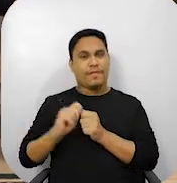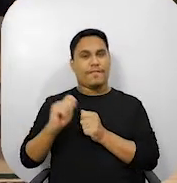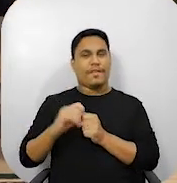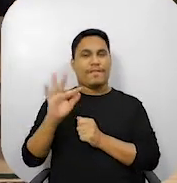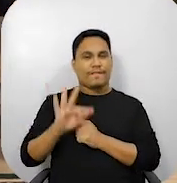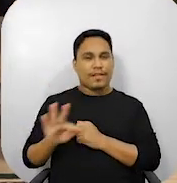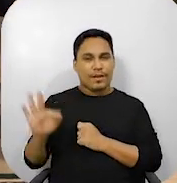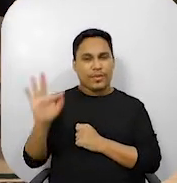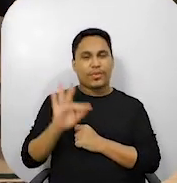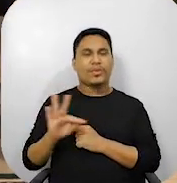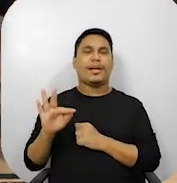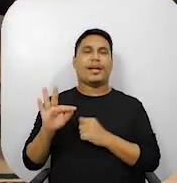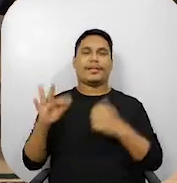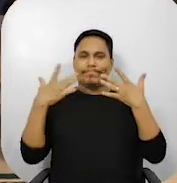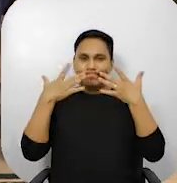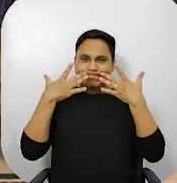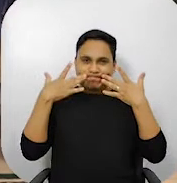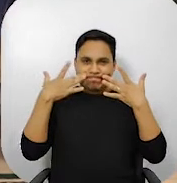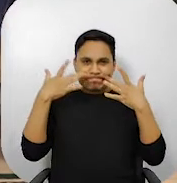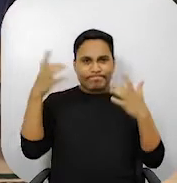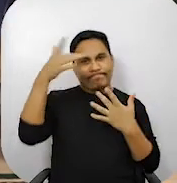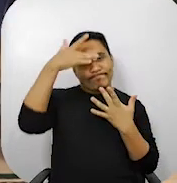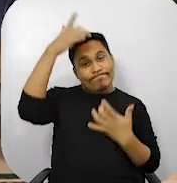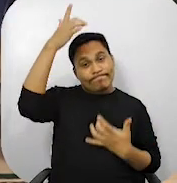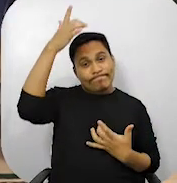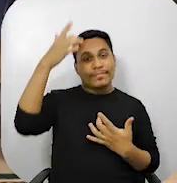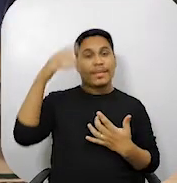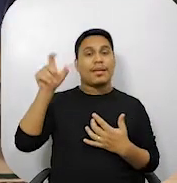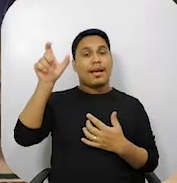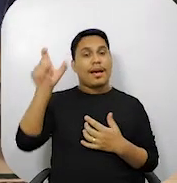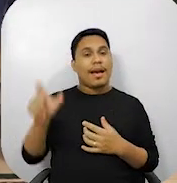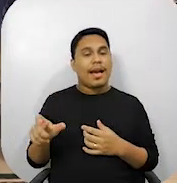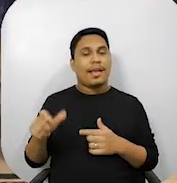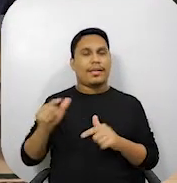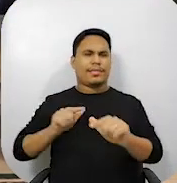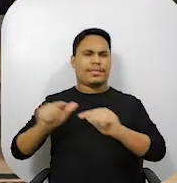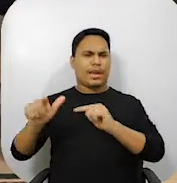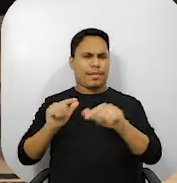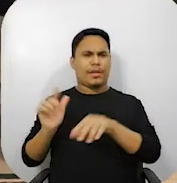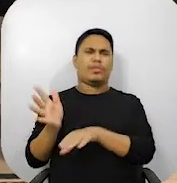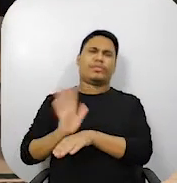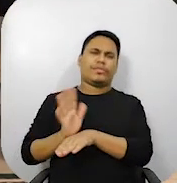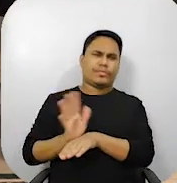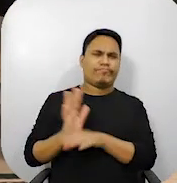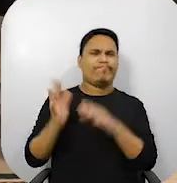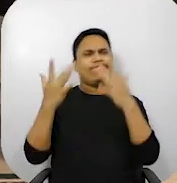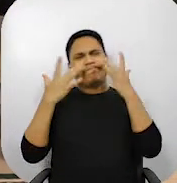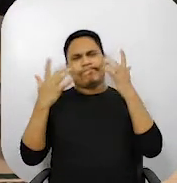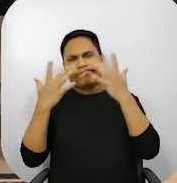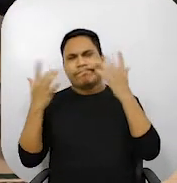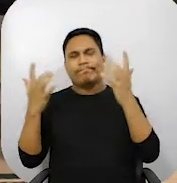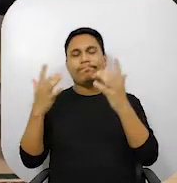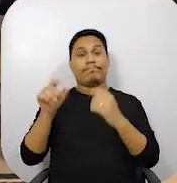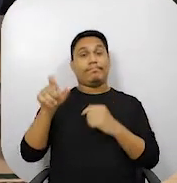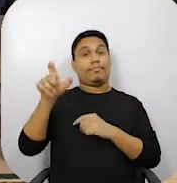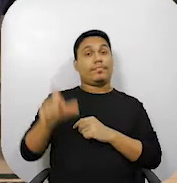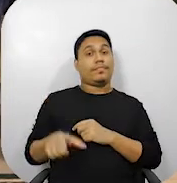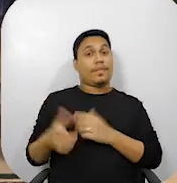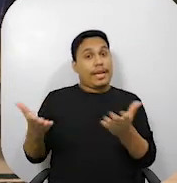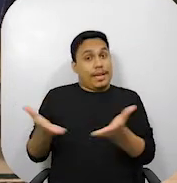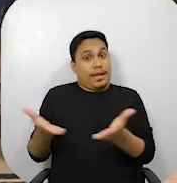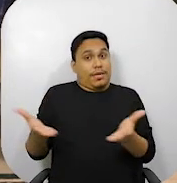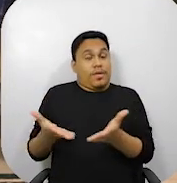faculdade de artes cênicas lá e trabalhou um tempo já trabalhou em cinema teatro e agora tá aqui